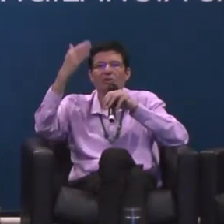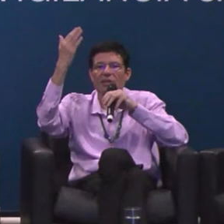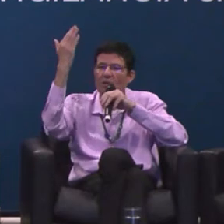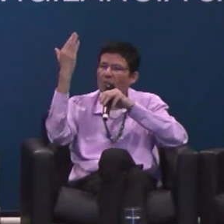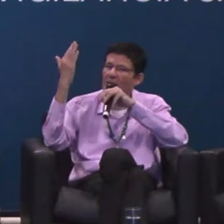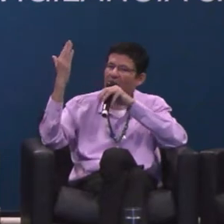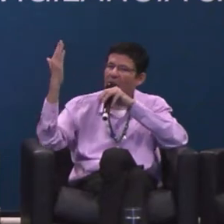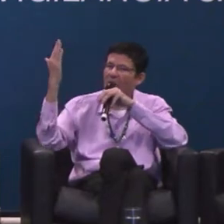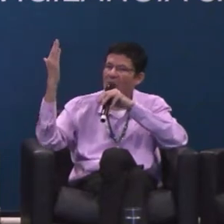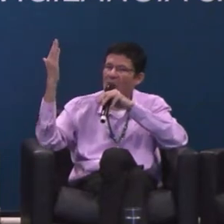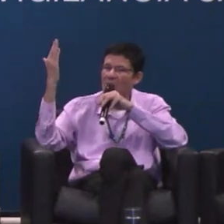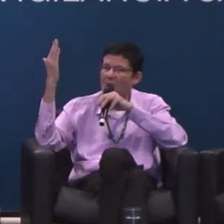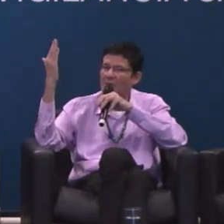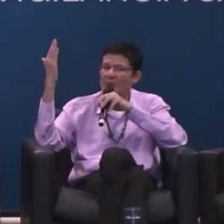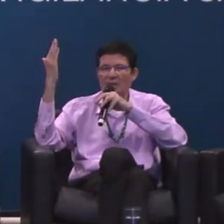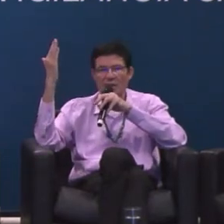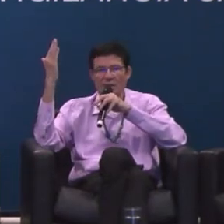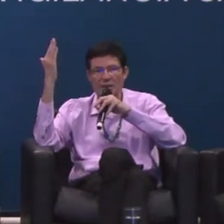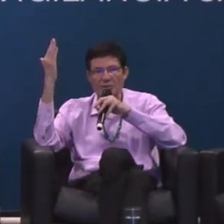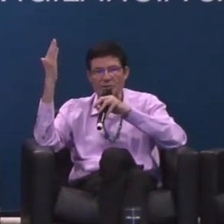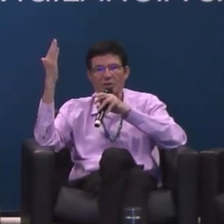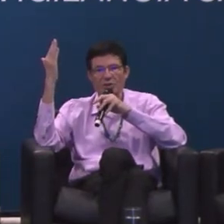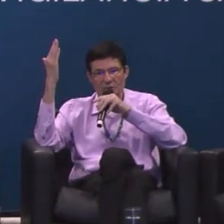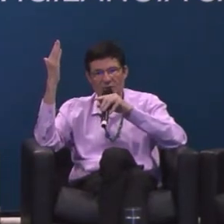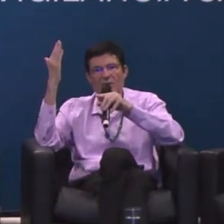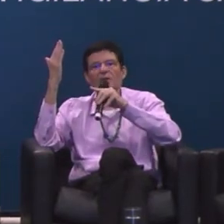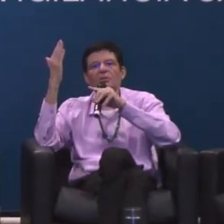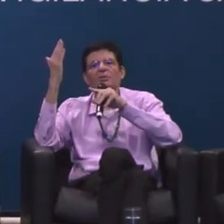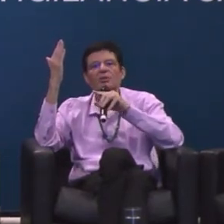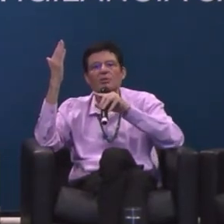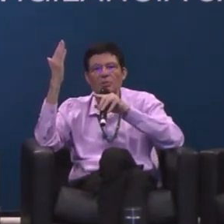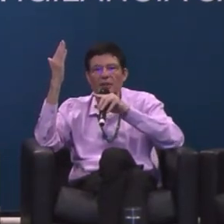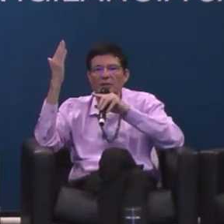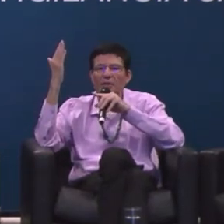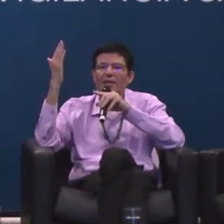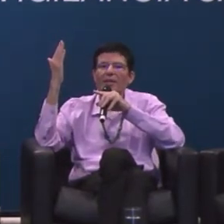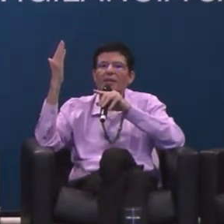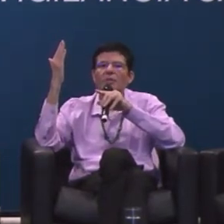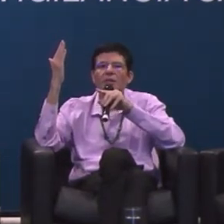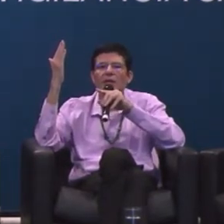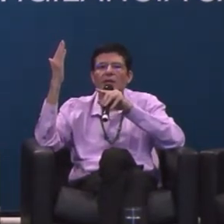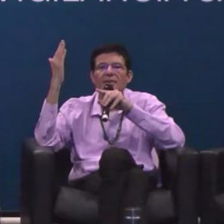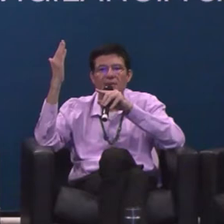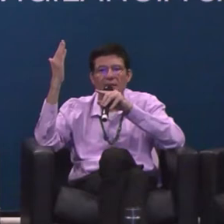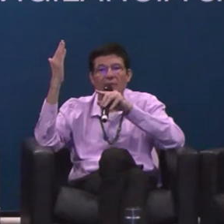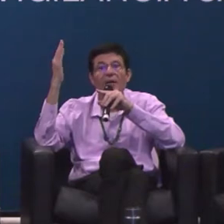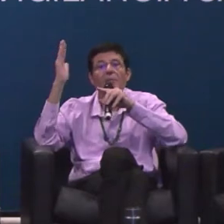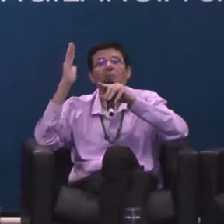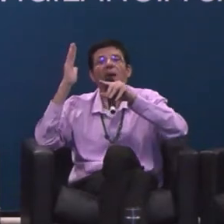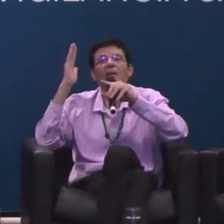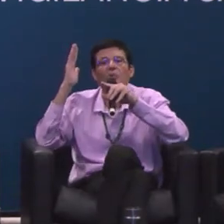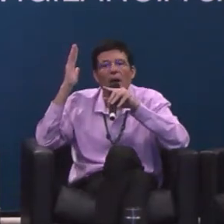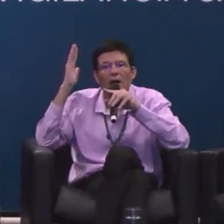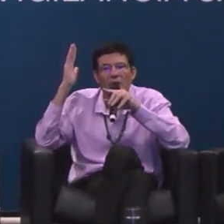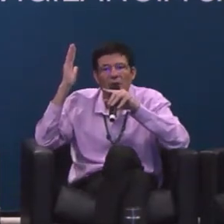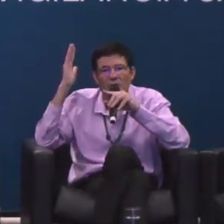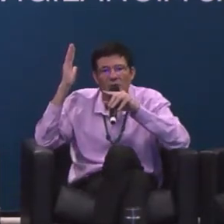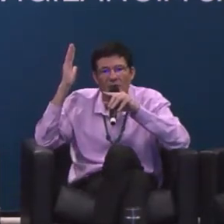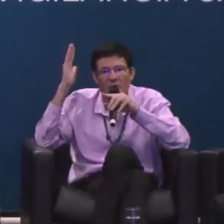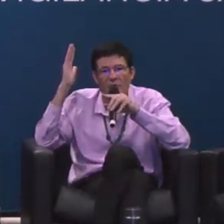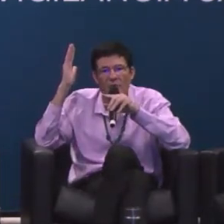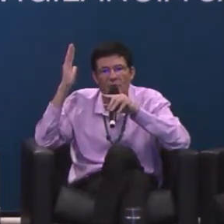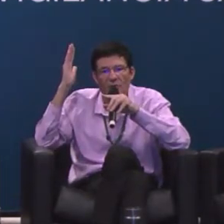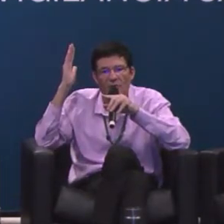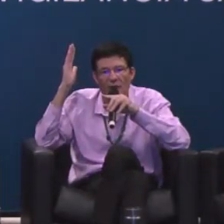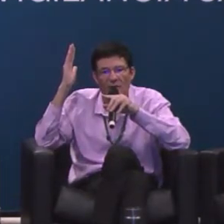que comparar um com o outro. Atende. Então, dentro do meu parâmetro, aquilo que é necessário repactuar no meu município, no